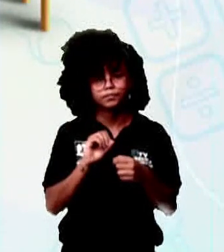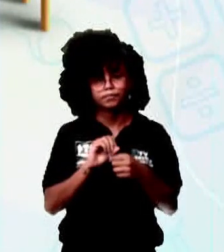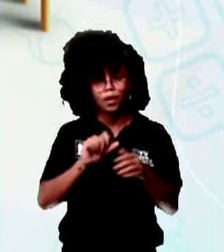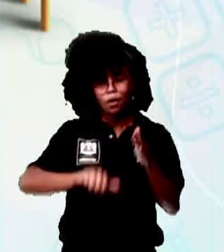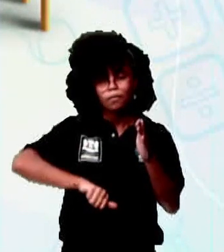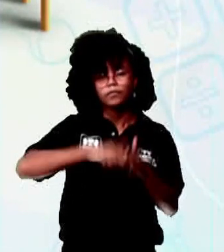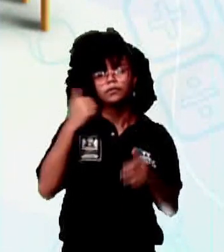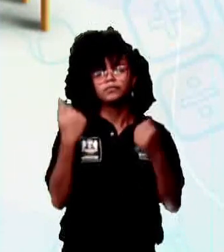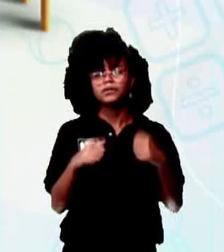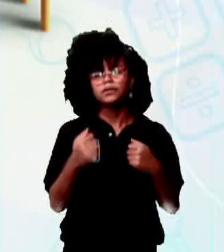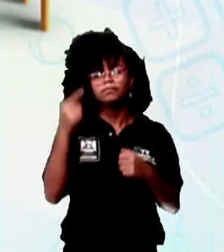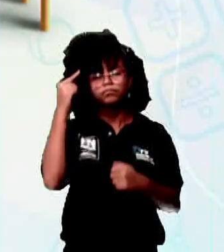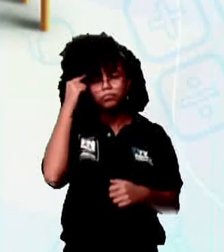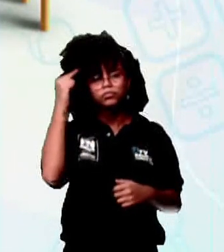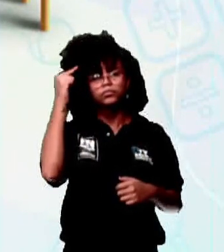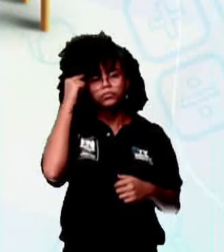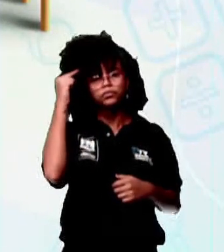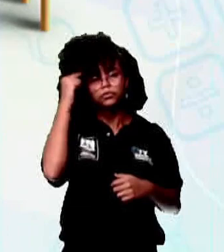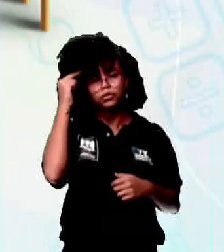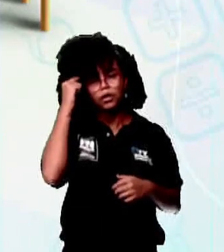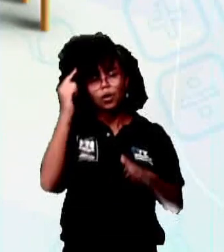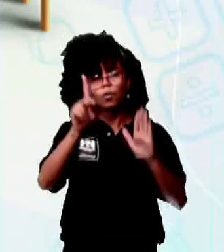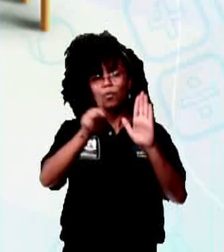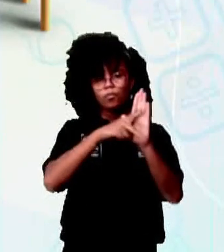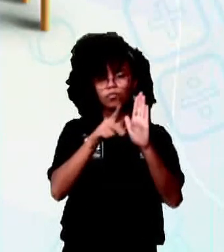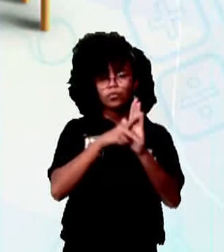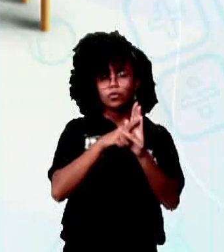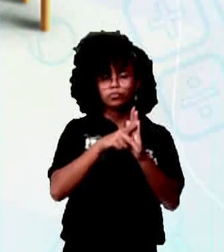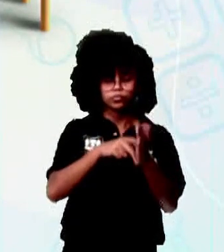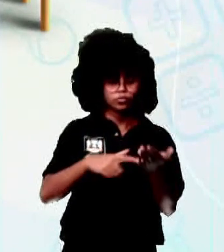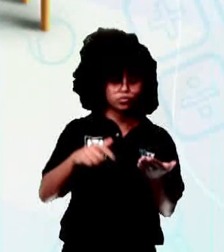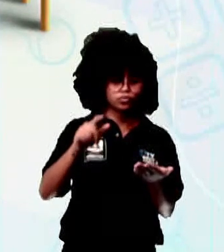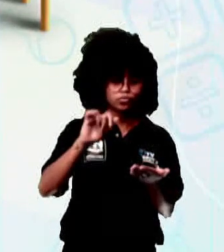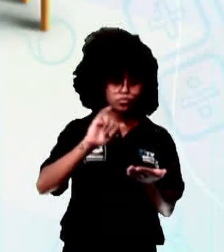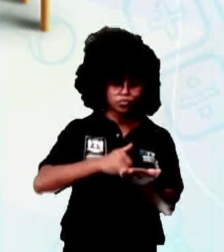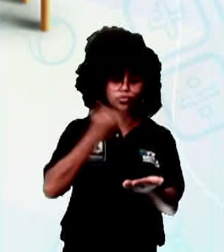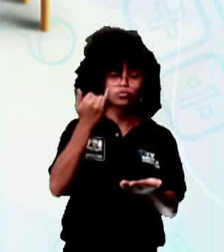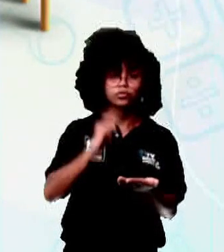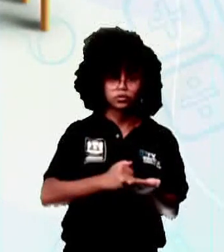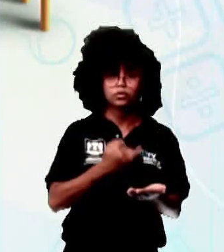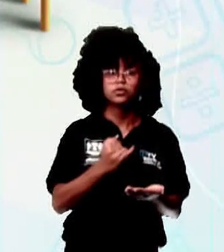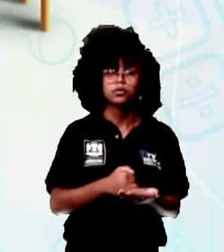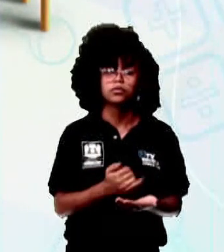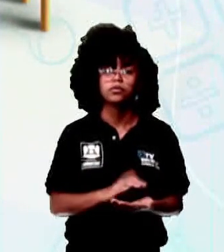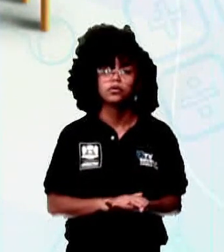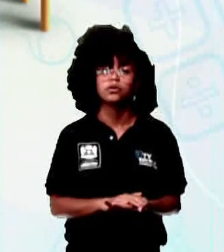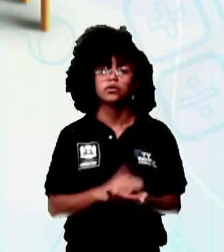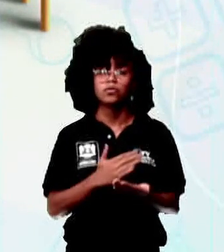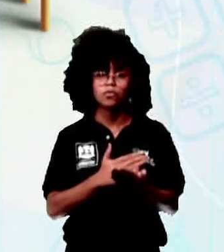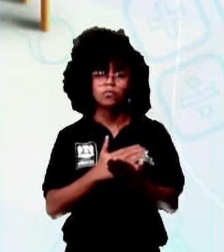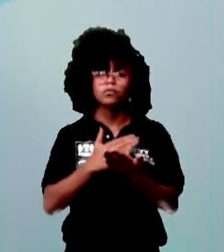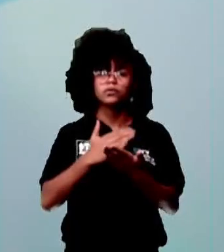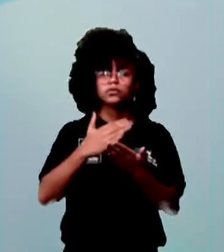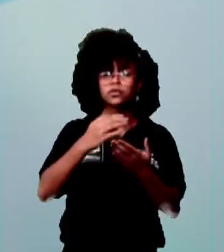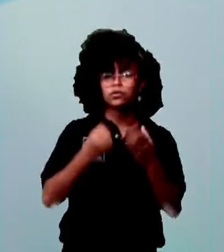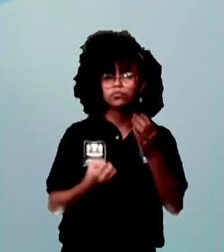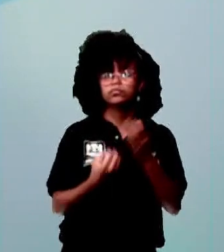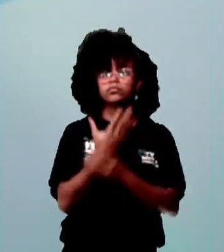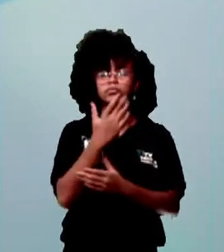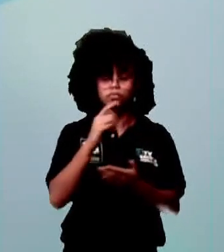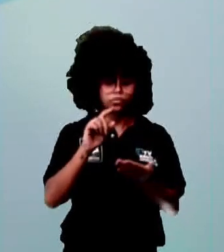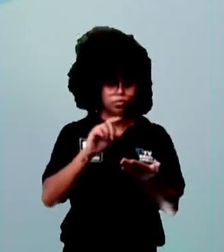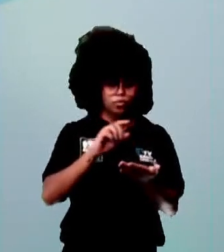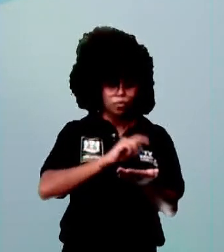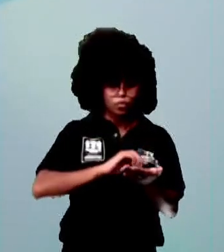que pensar que as tirinhas elas pertencem ao campo jornalístico, elas vão aparecer e iniciaram aparecendo em jornais